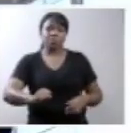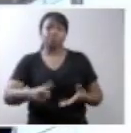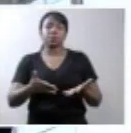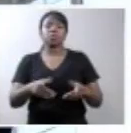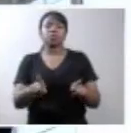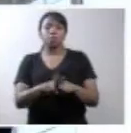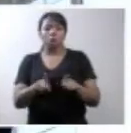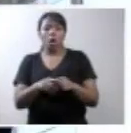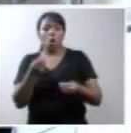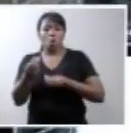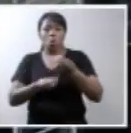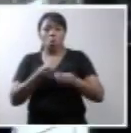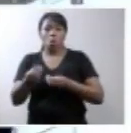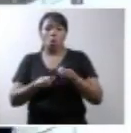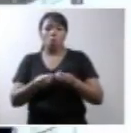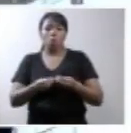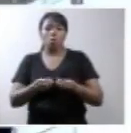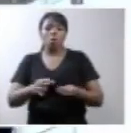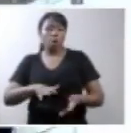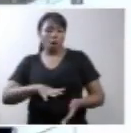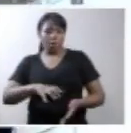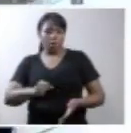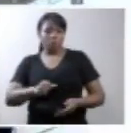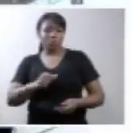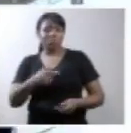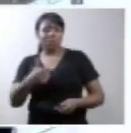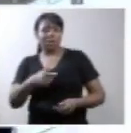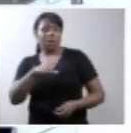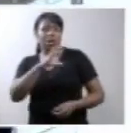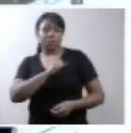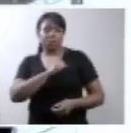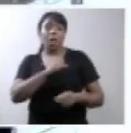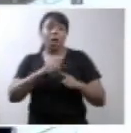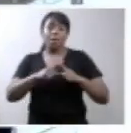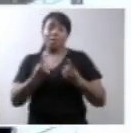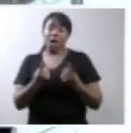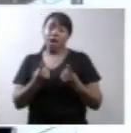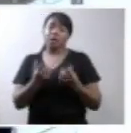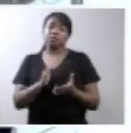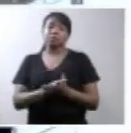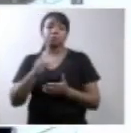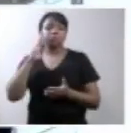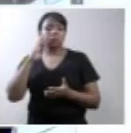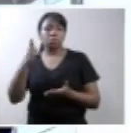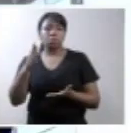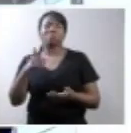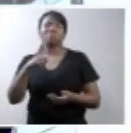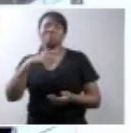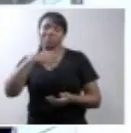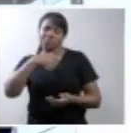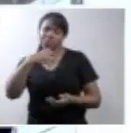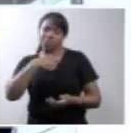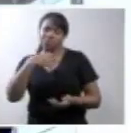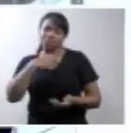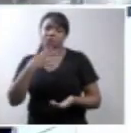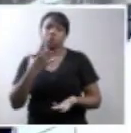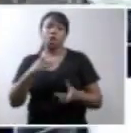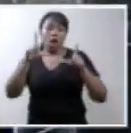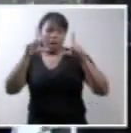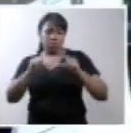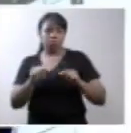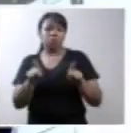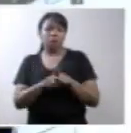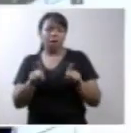remorsos por tê-lo amado isso a gente vê muito não foi trazido aqui mas geralmente tem remorço